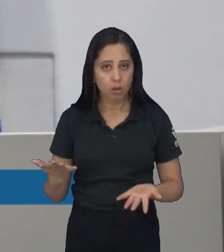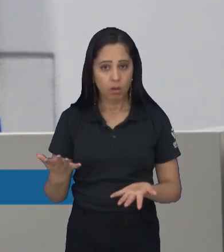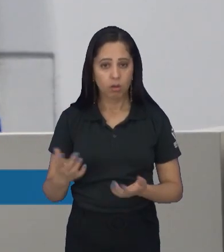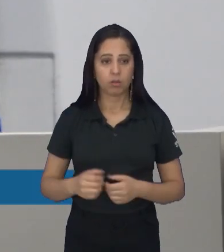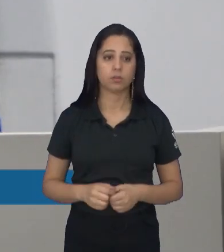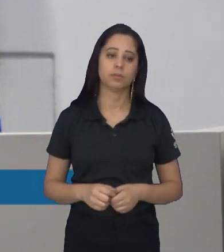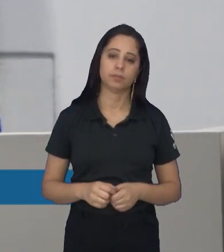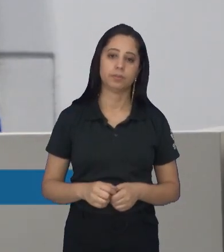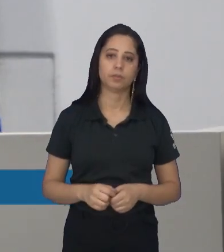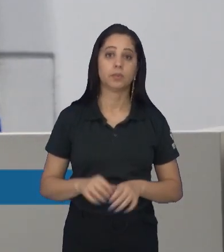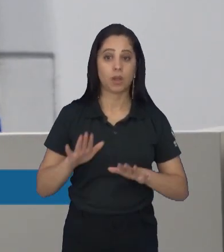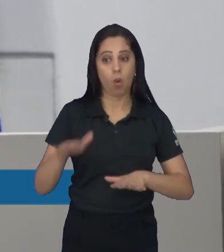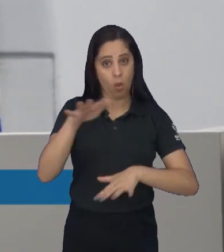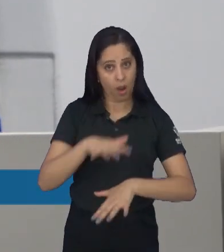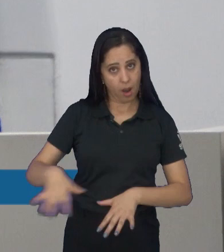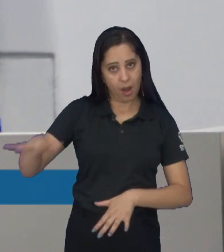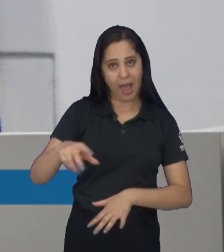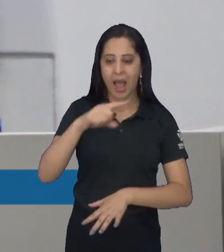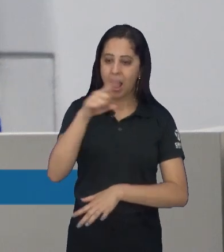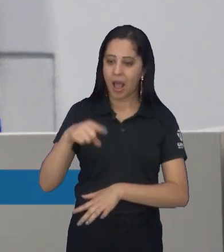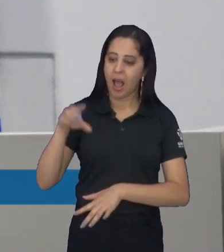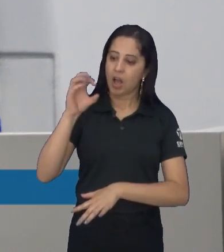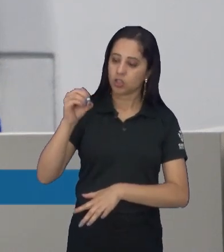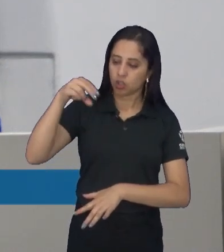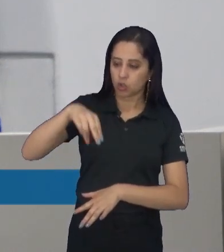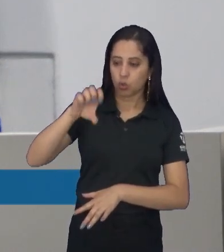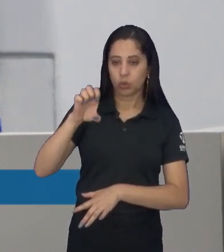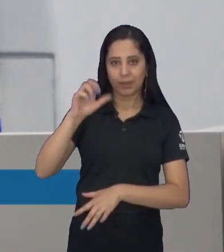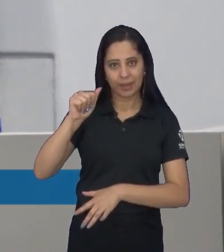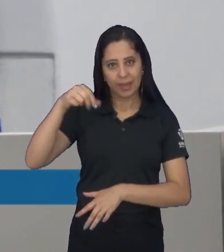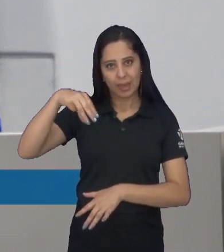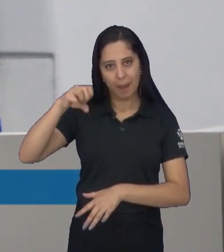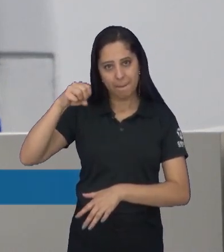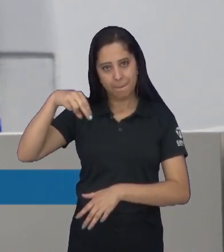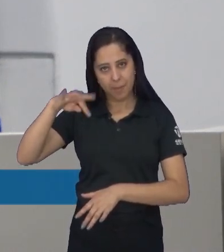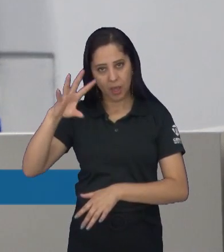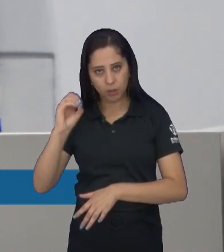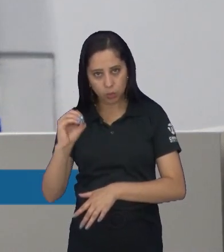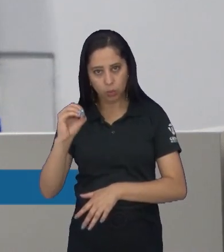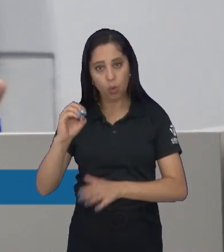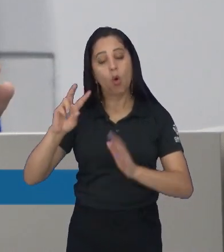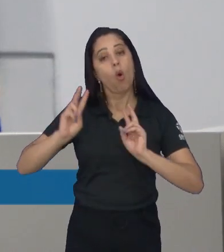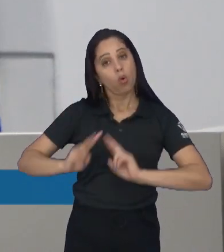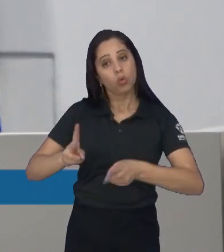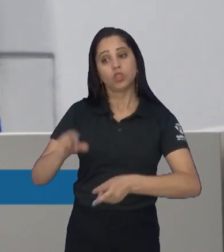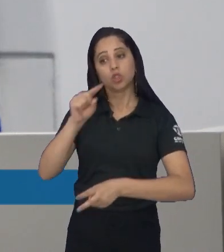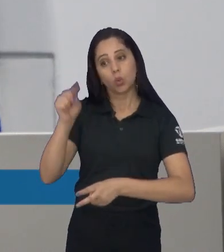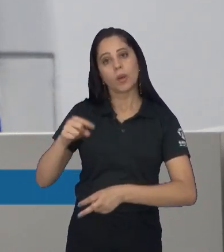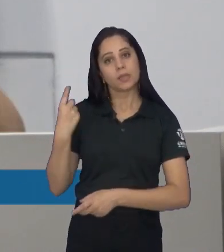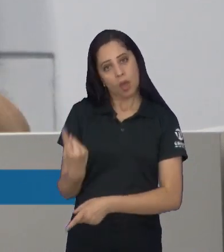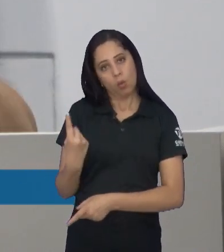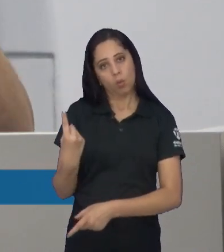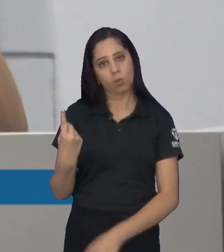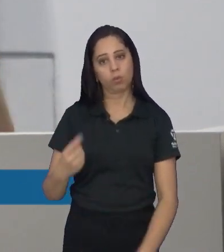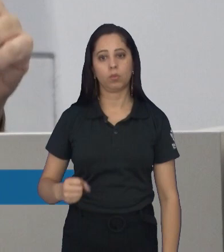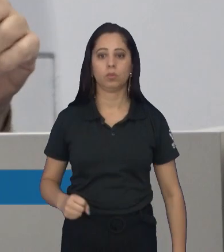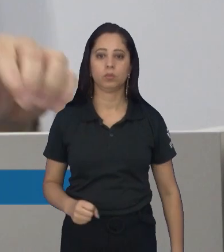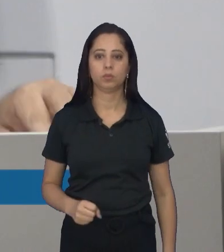continuas em nenhum pacto mantido com a Vila Betânia pronto mas olha